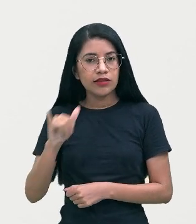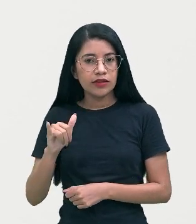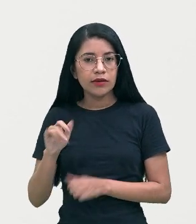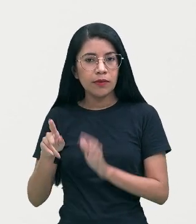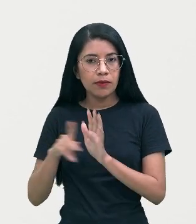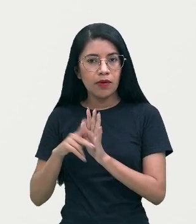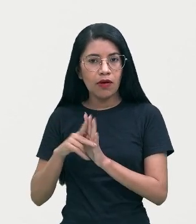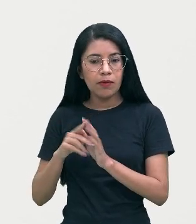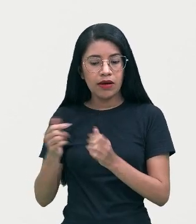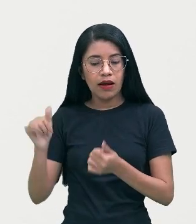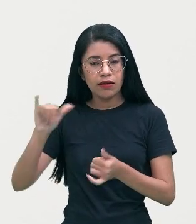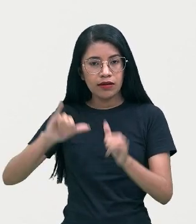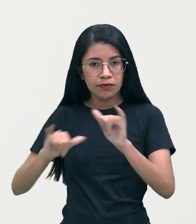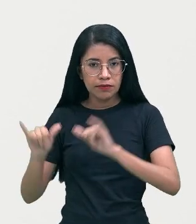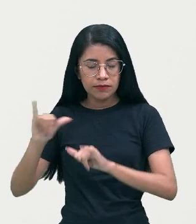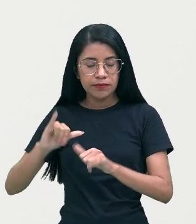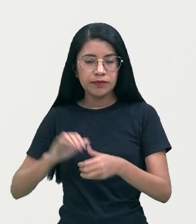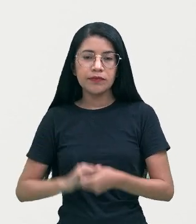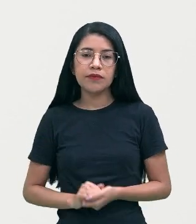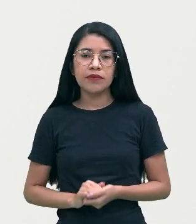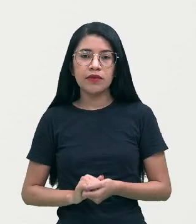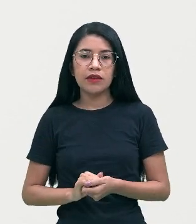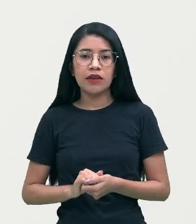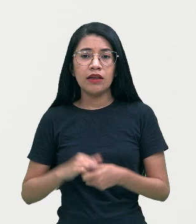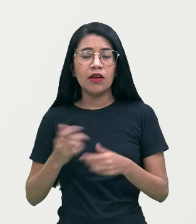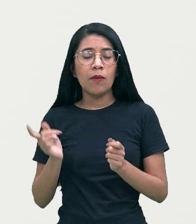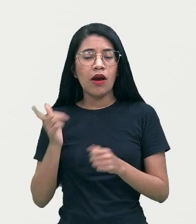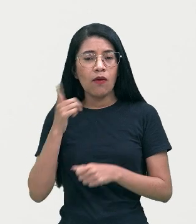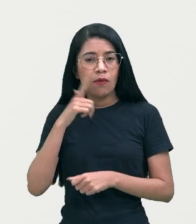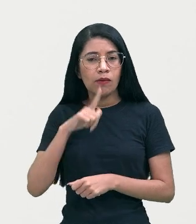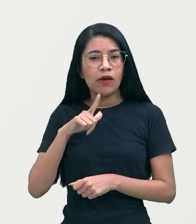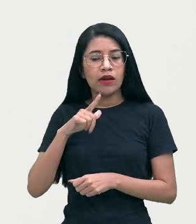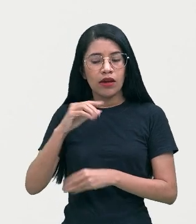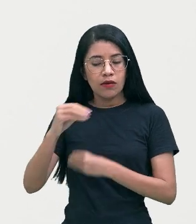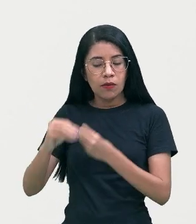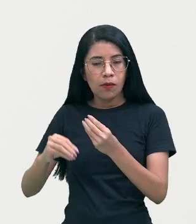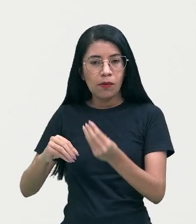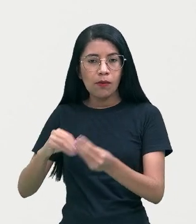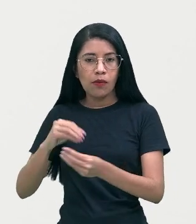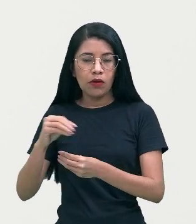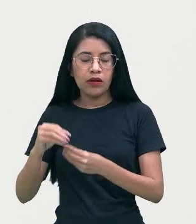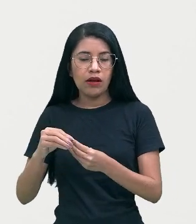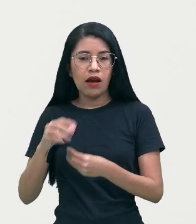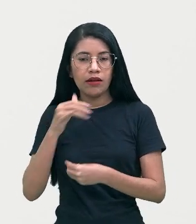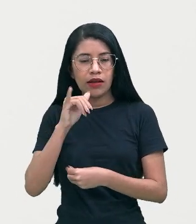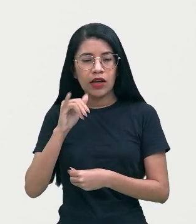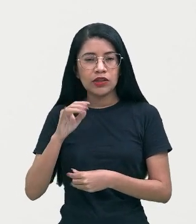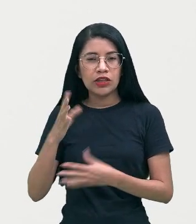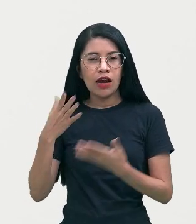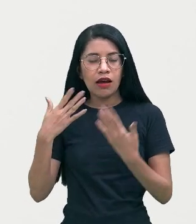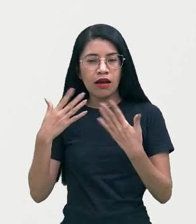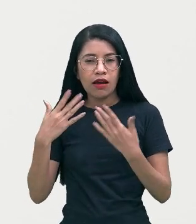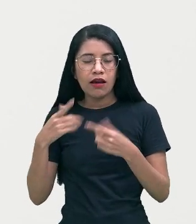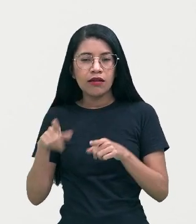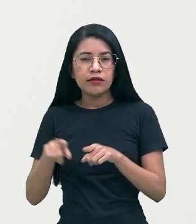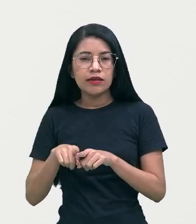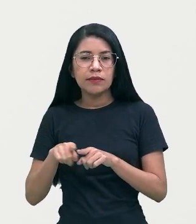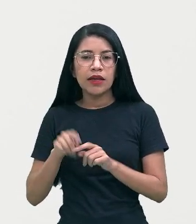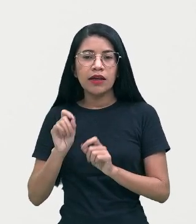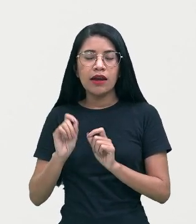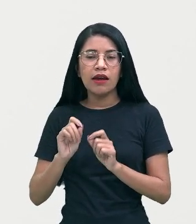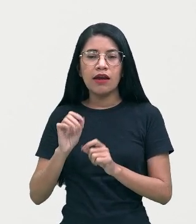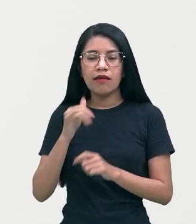energia química. E para a gente pegar essa energia química e transformar em energia térmica, em